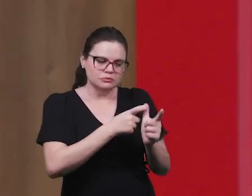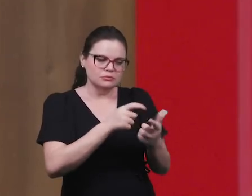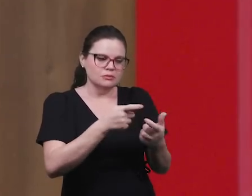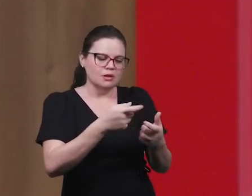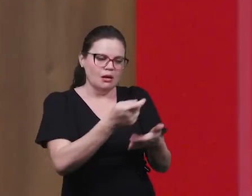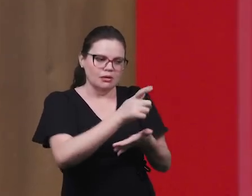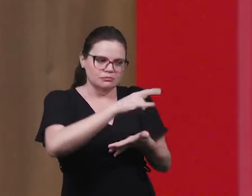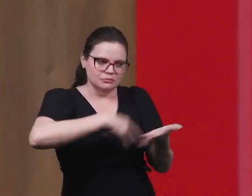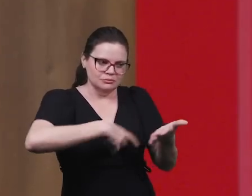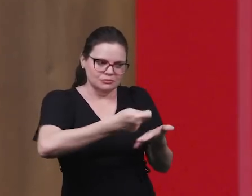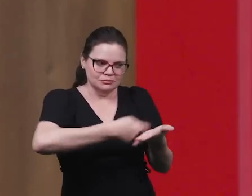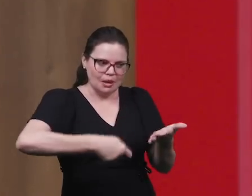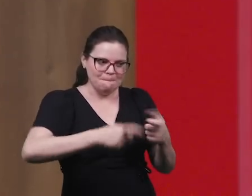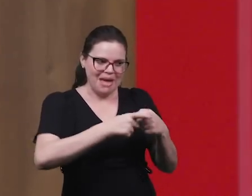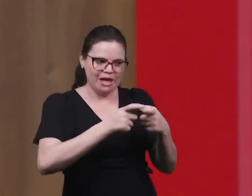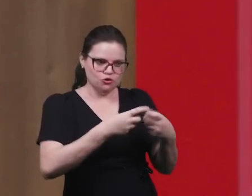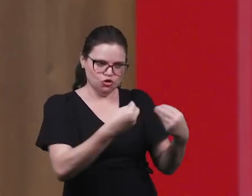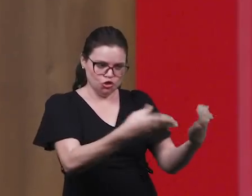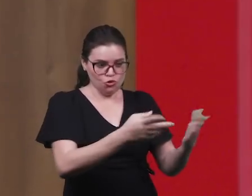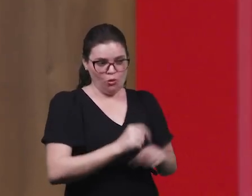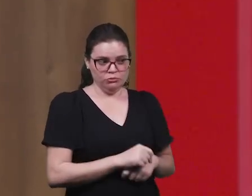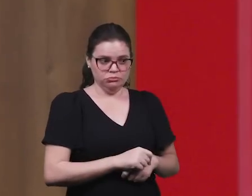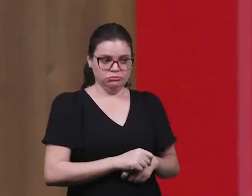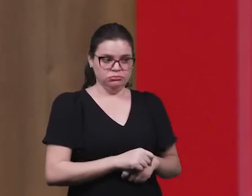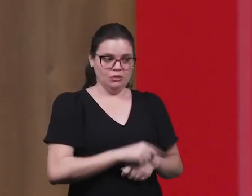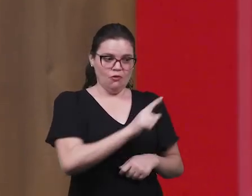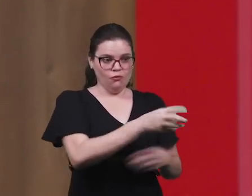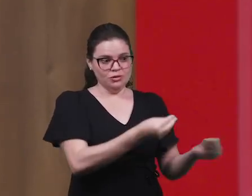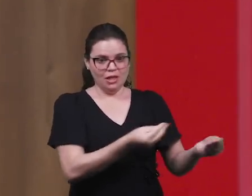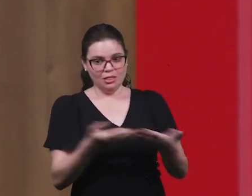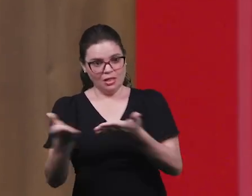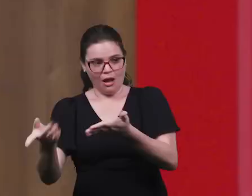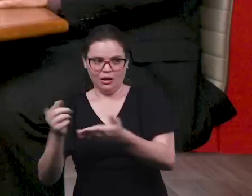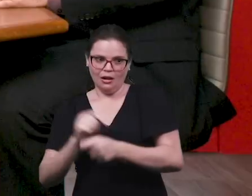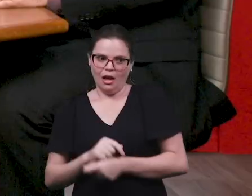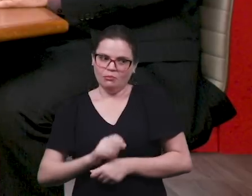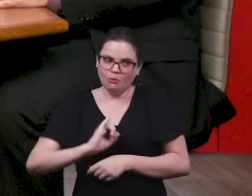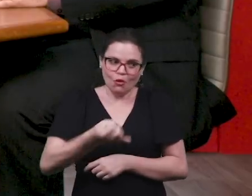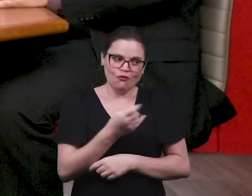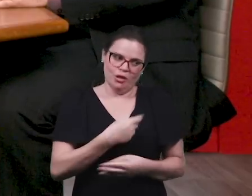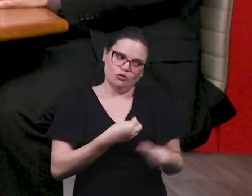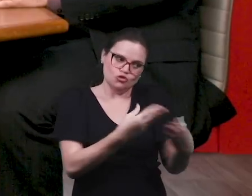mete o atestado médico e automaticamente a empresa vai ter que botar outra pessoa. A provocação aí,